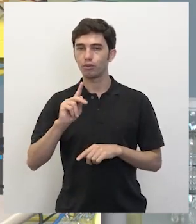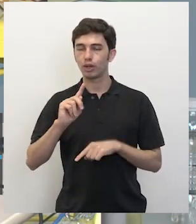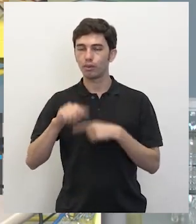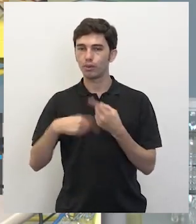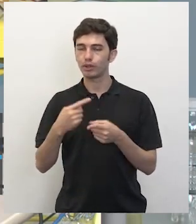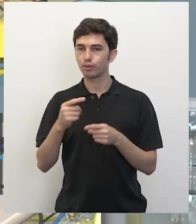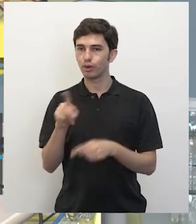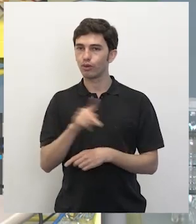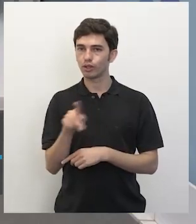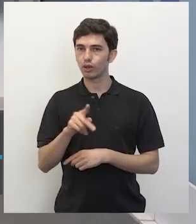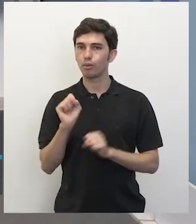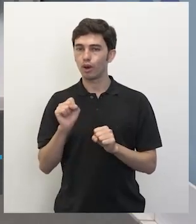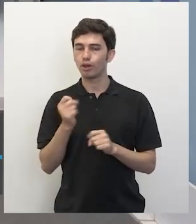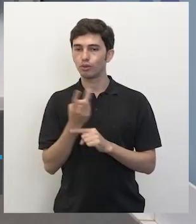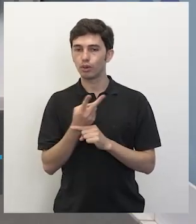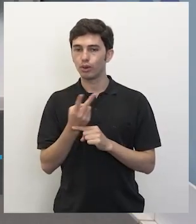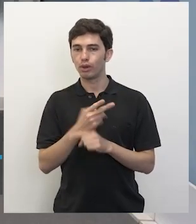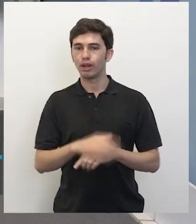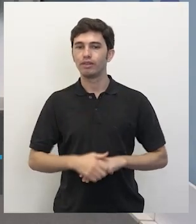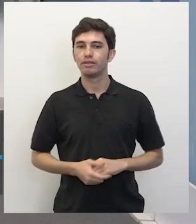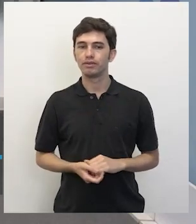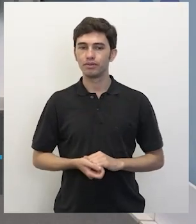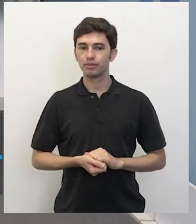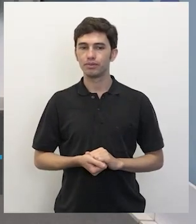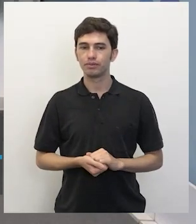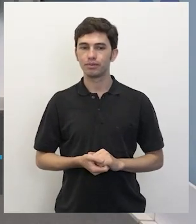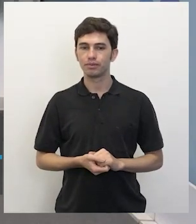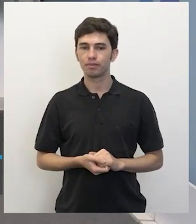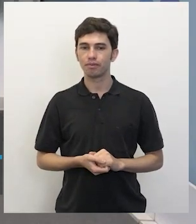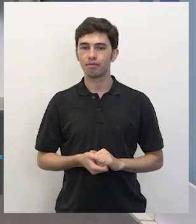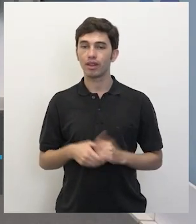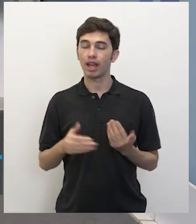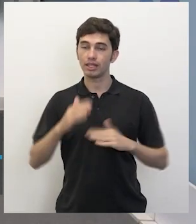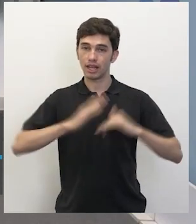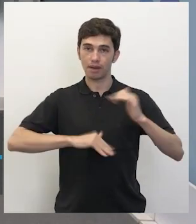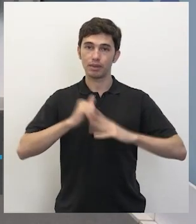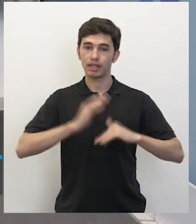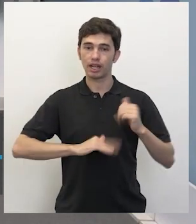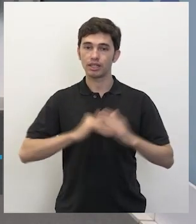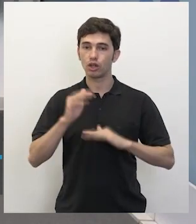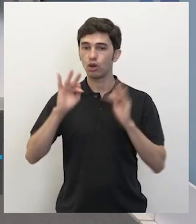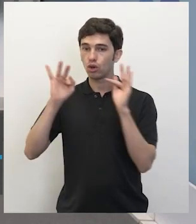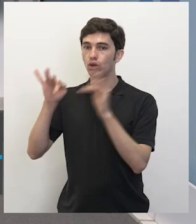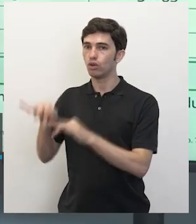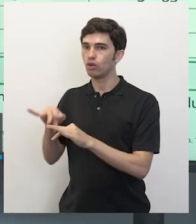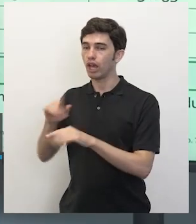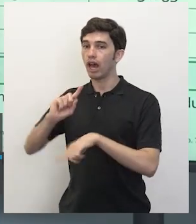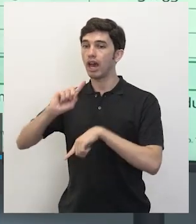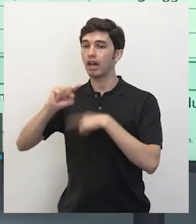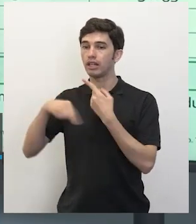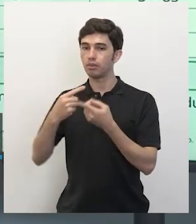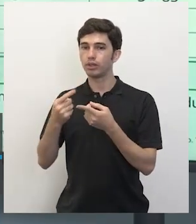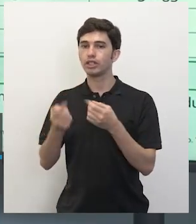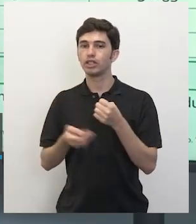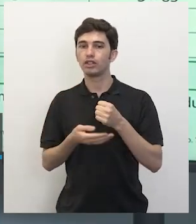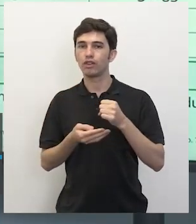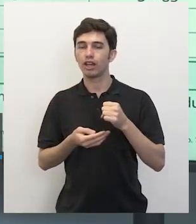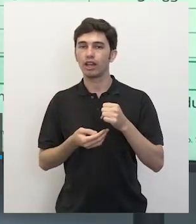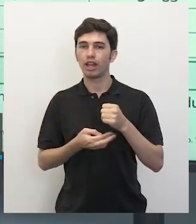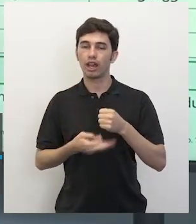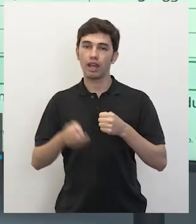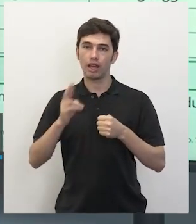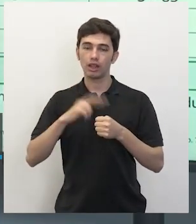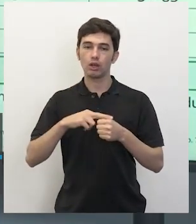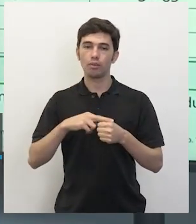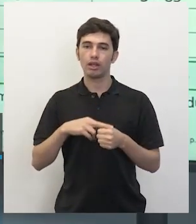bom? Então, vamos lá, retomar um pouquinho? Vamos, né? Essa habilidade a gente colocou lá no final da aula, mas eu vou retomar, vou colocar essa habilidade, não